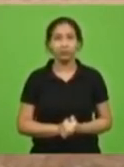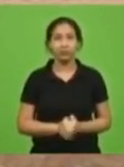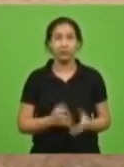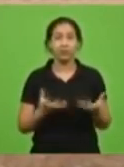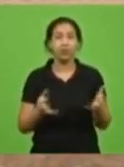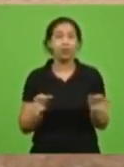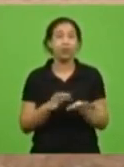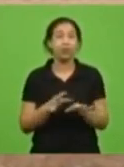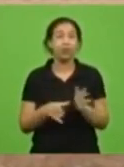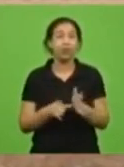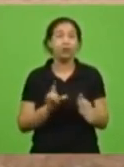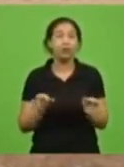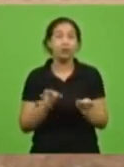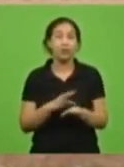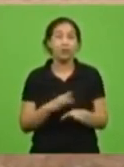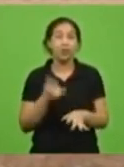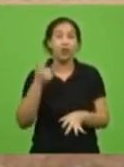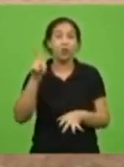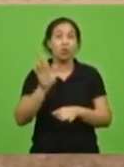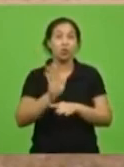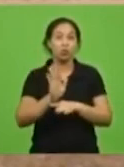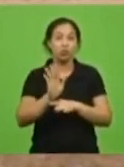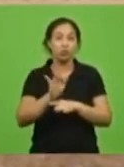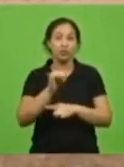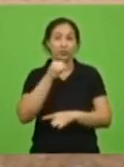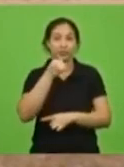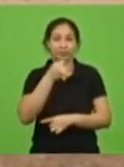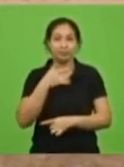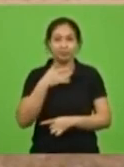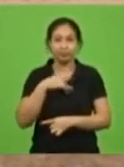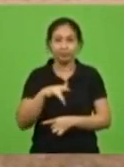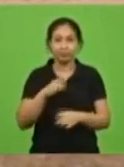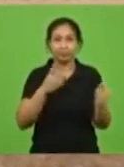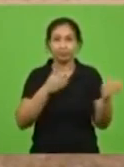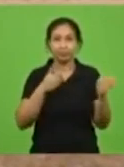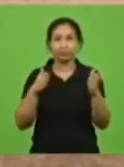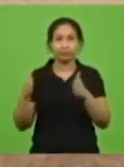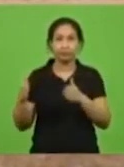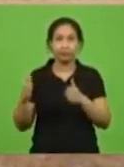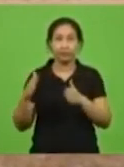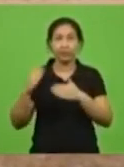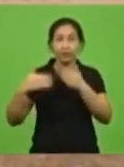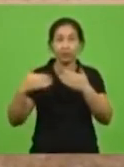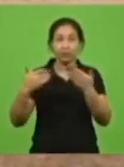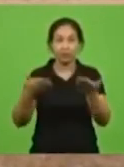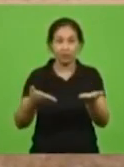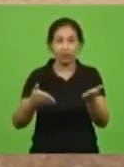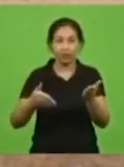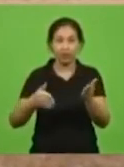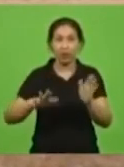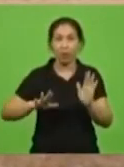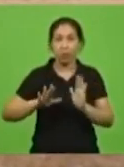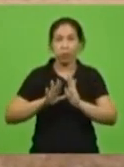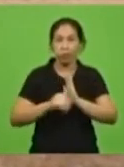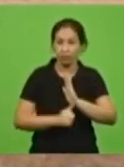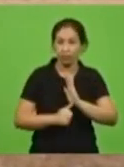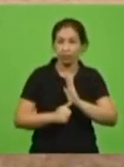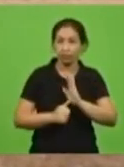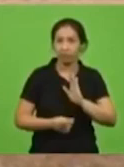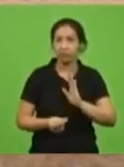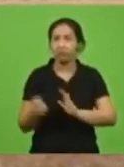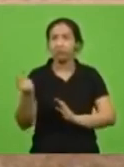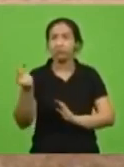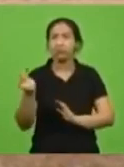aqui com outro vídeo lamentável, porque depois que os assaltantes foram embora,